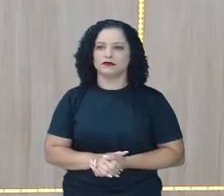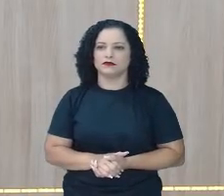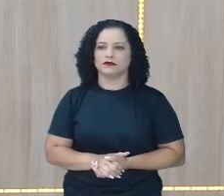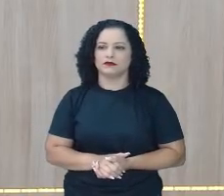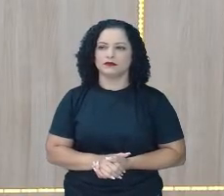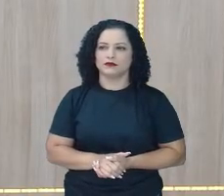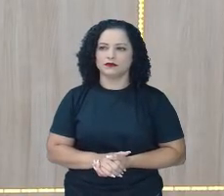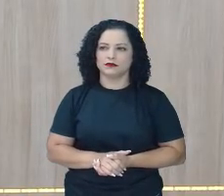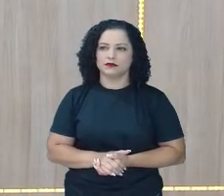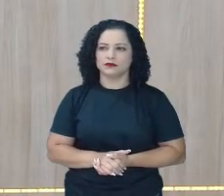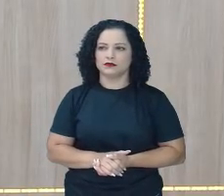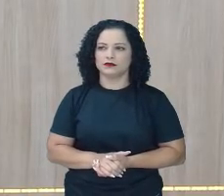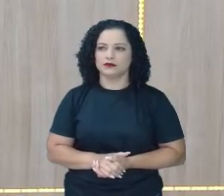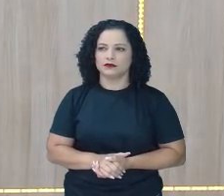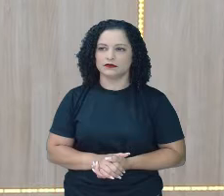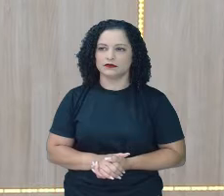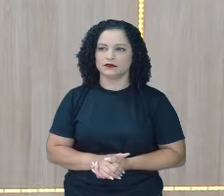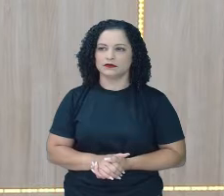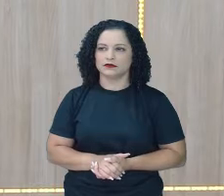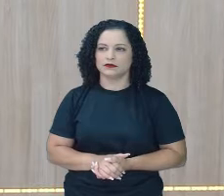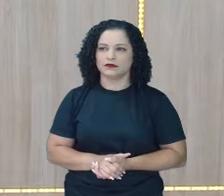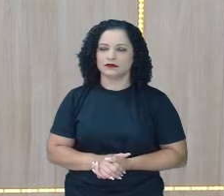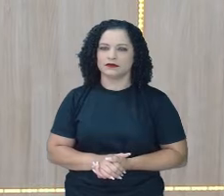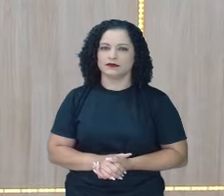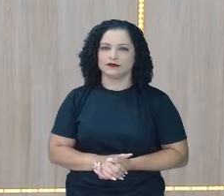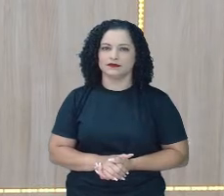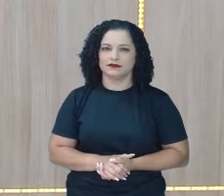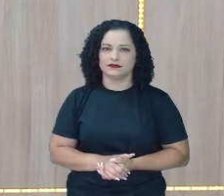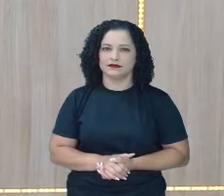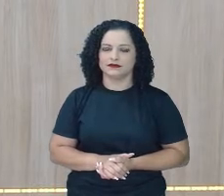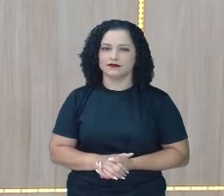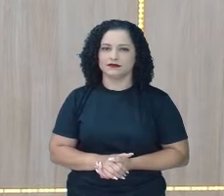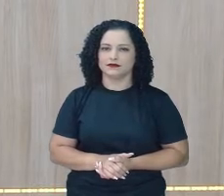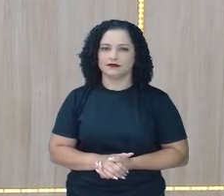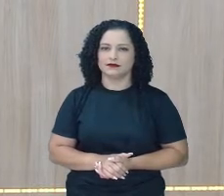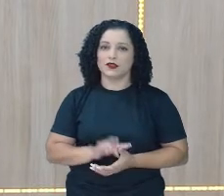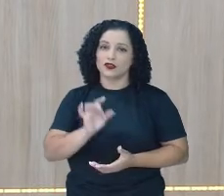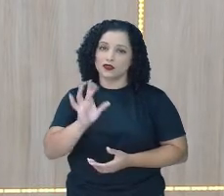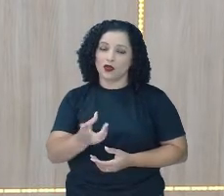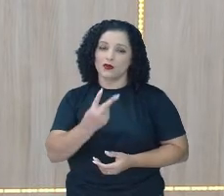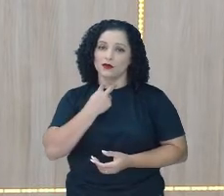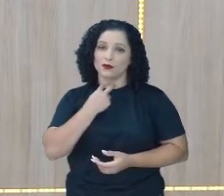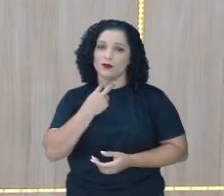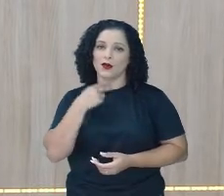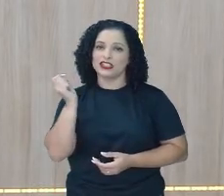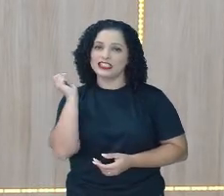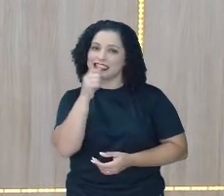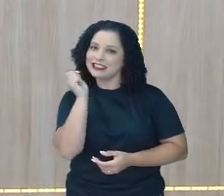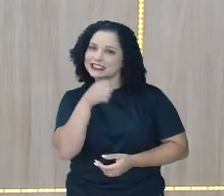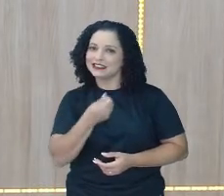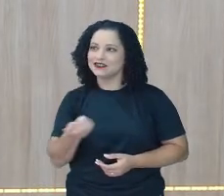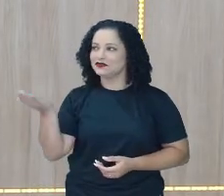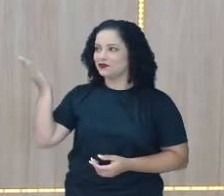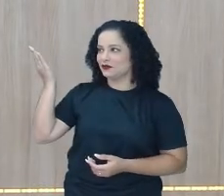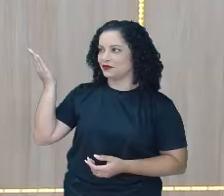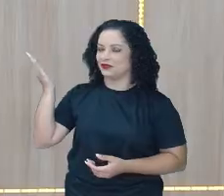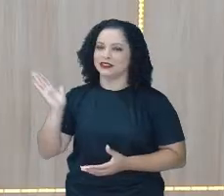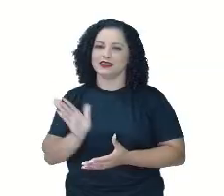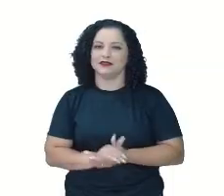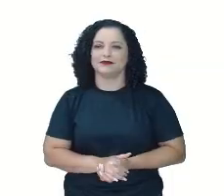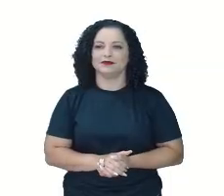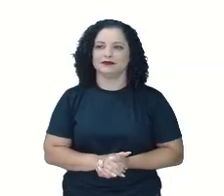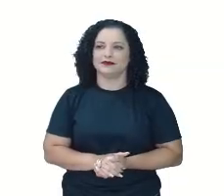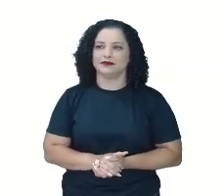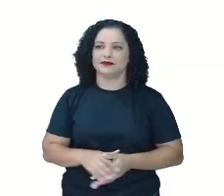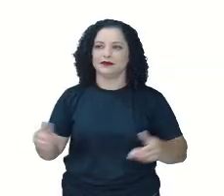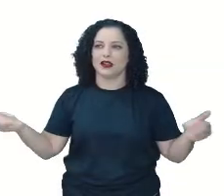aqui, não, mas enfim. Se faltar algum, tenta, vai, para ver se... Tanto que a boca limpa é o que vale, né? Então, vamos lá. Terceira